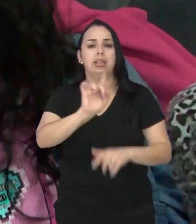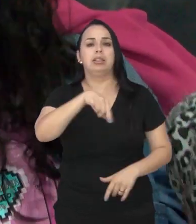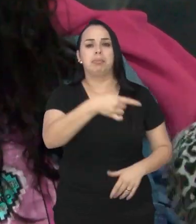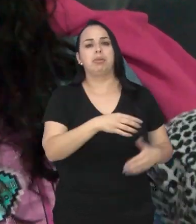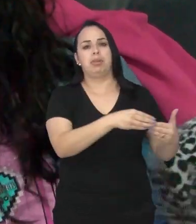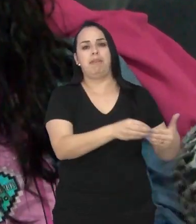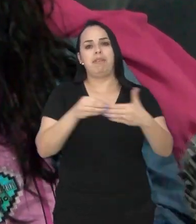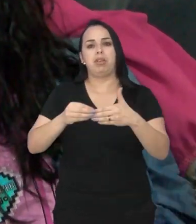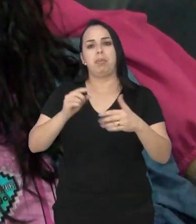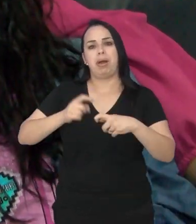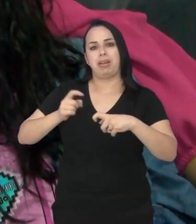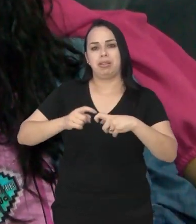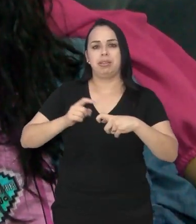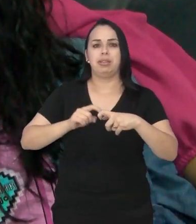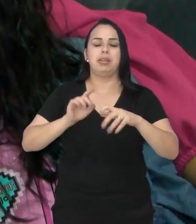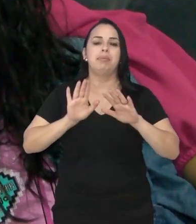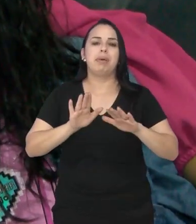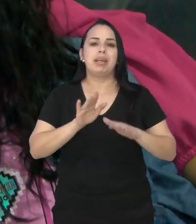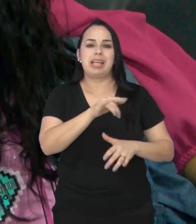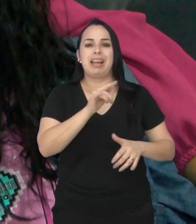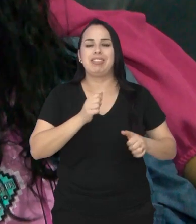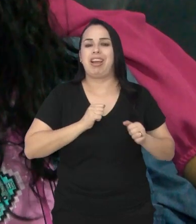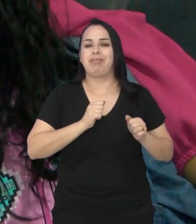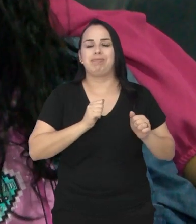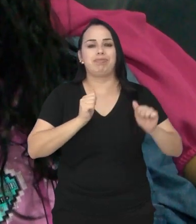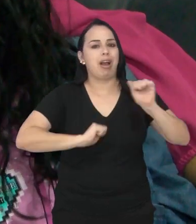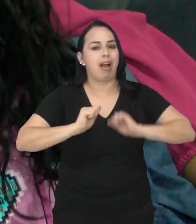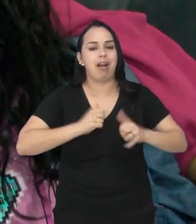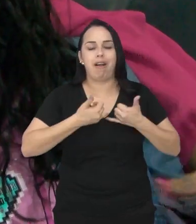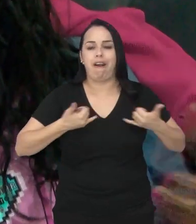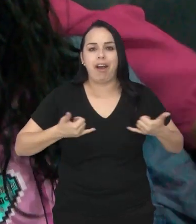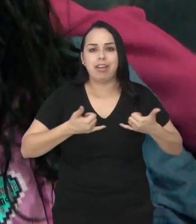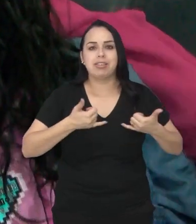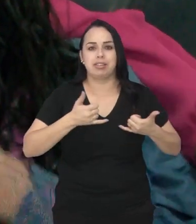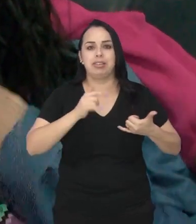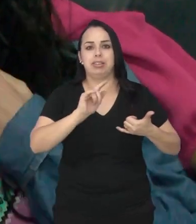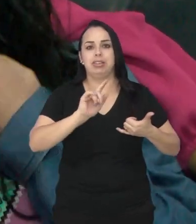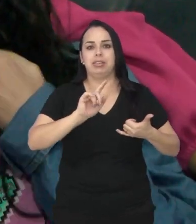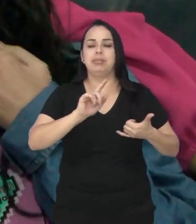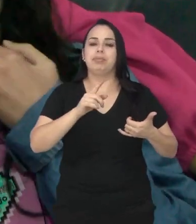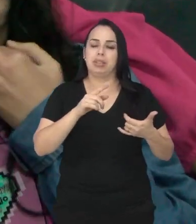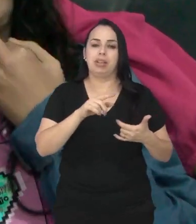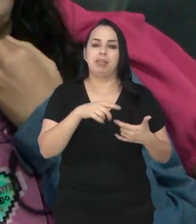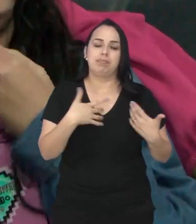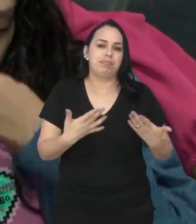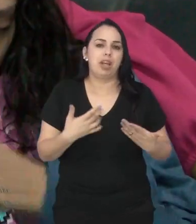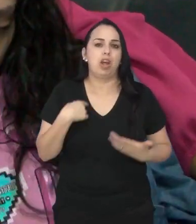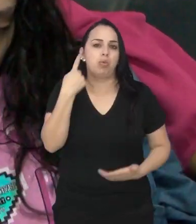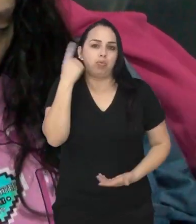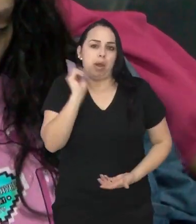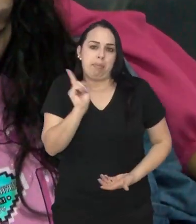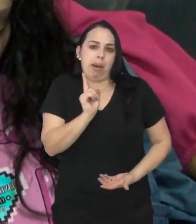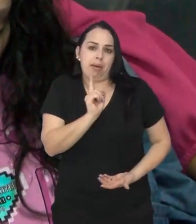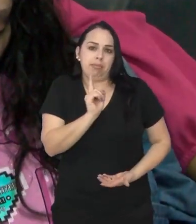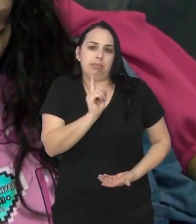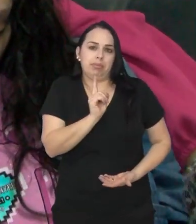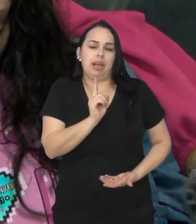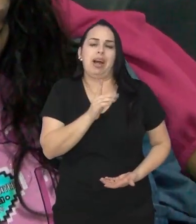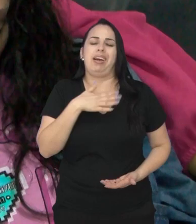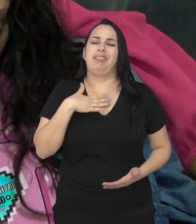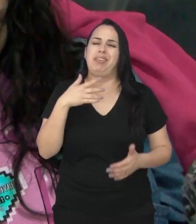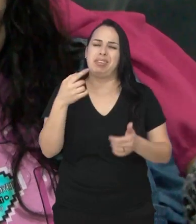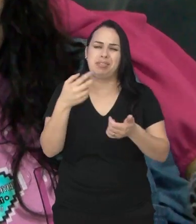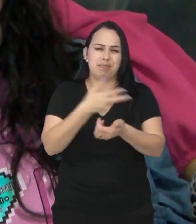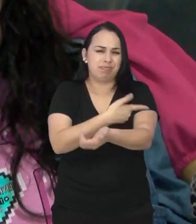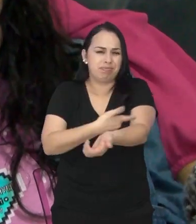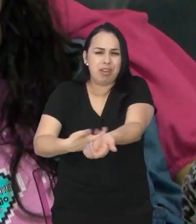fui depois no médico, né? Só que daí, como ela tinha bastante crise, que começou a ter também depois, de epilepsia, a gente não sabia o que era. Daí foram